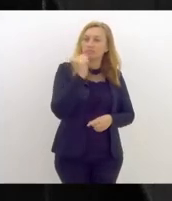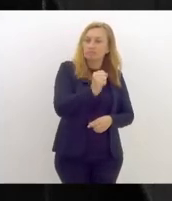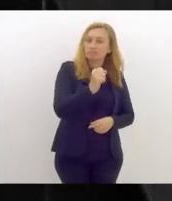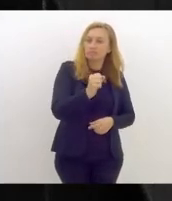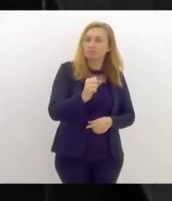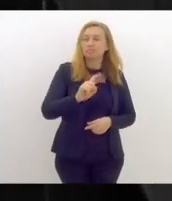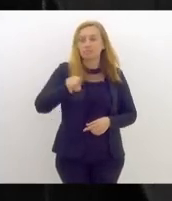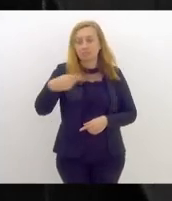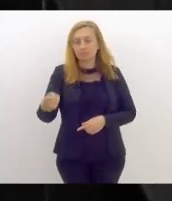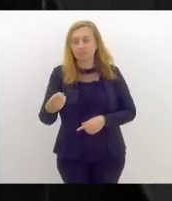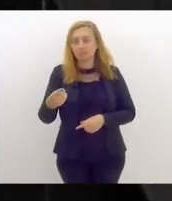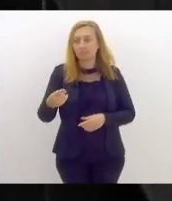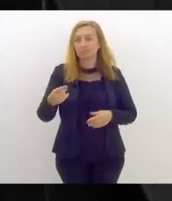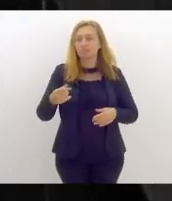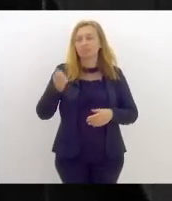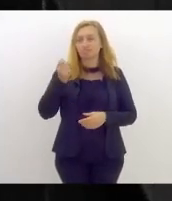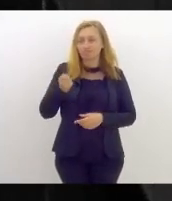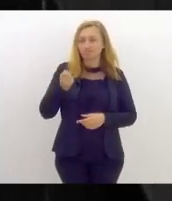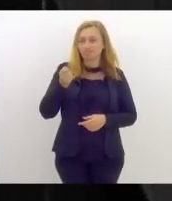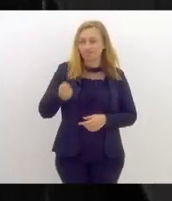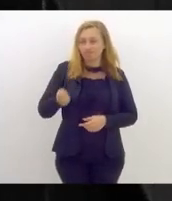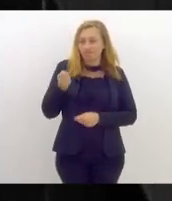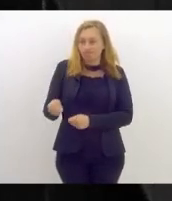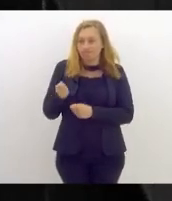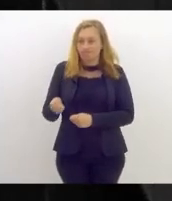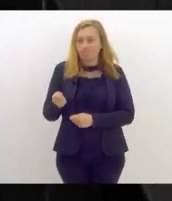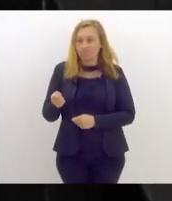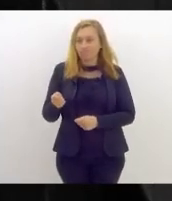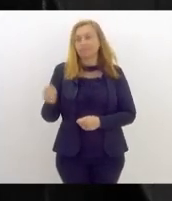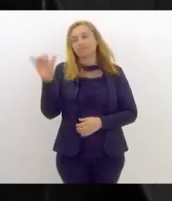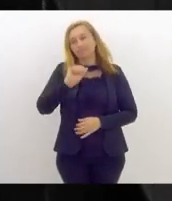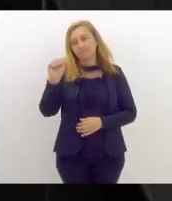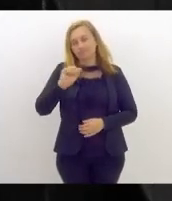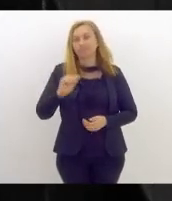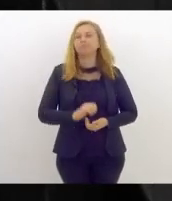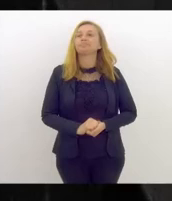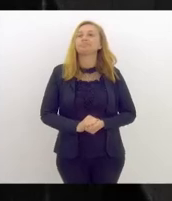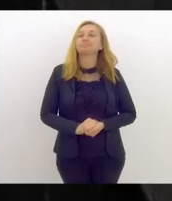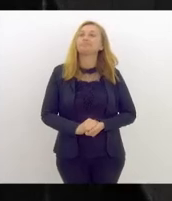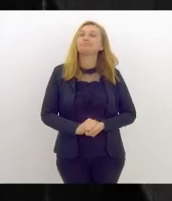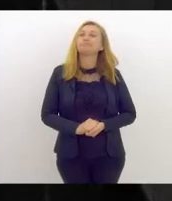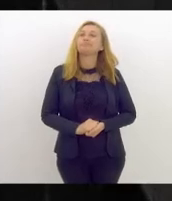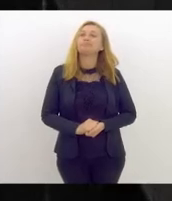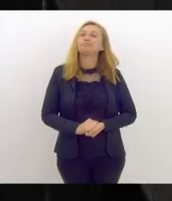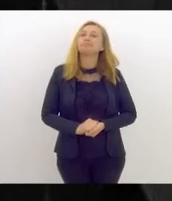pela ditadura Argentina uma das mais sanguinárias da história deste continente